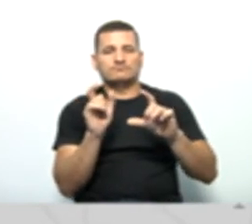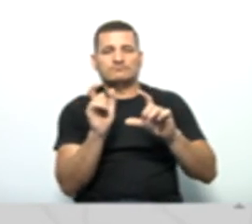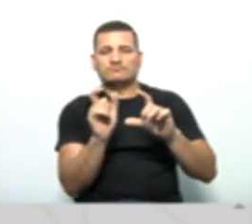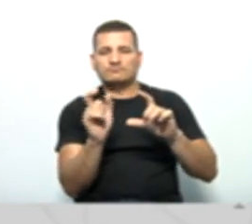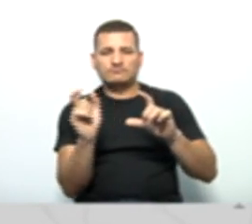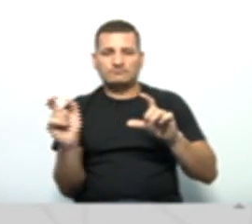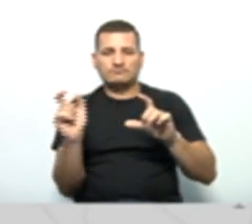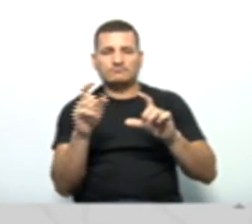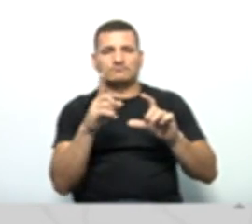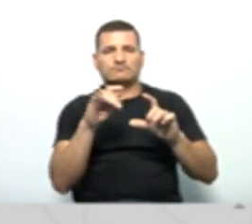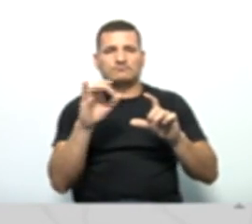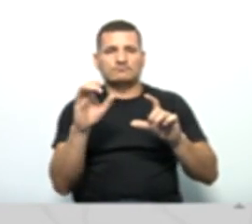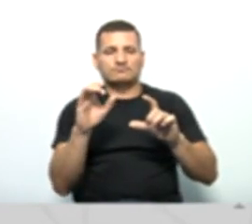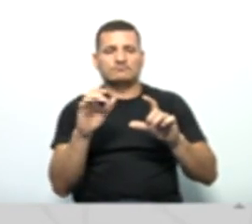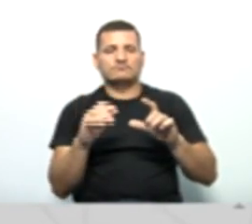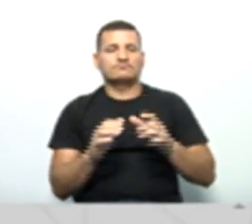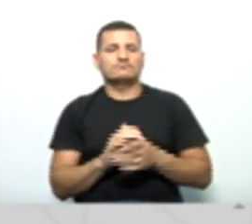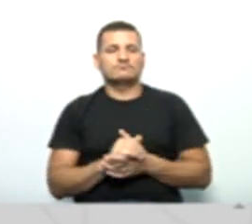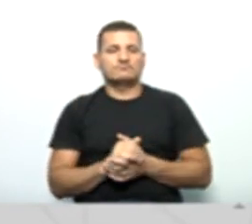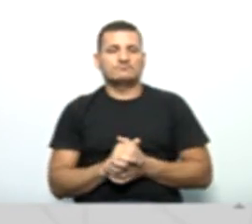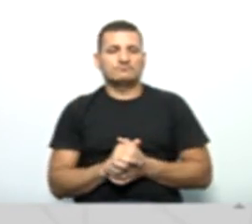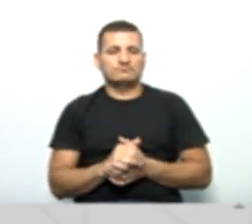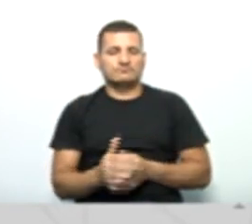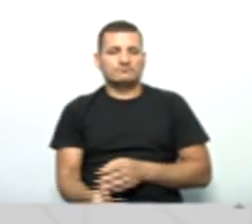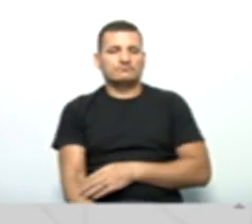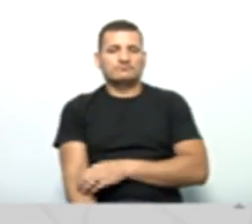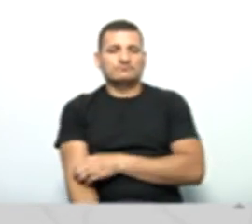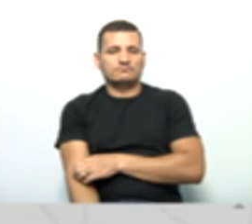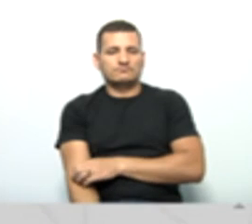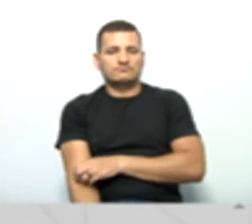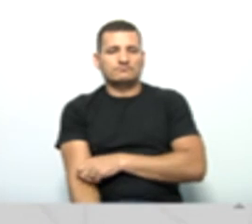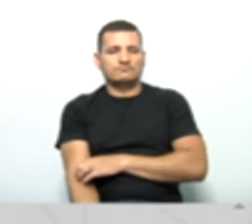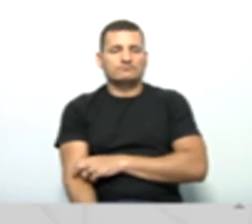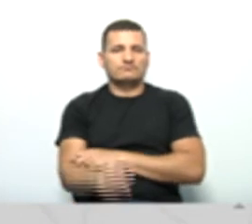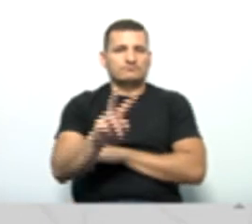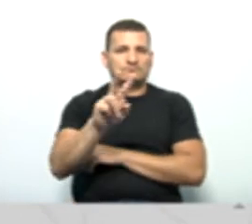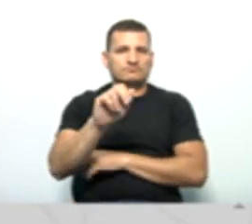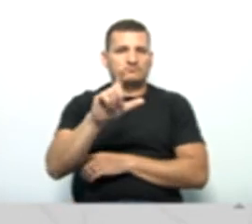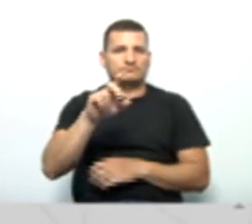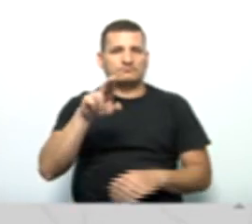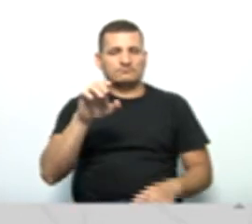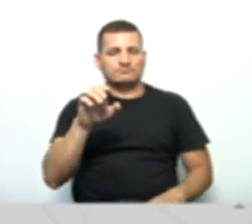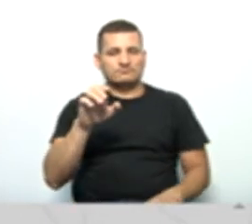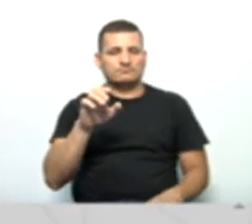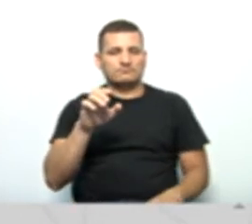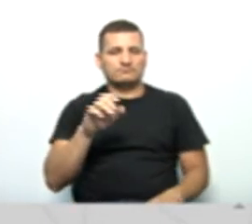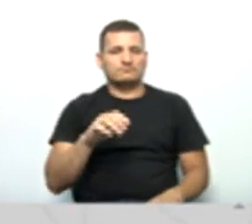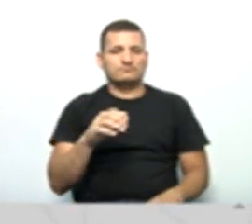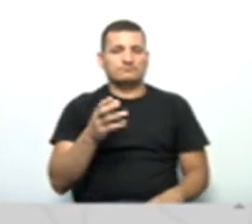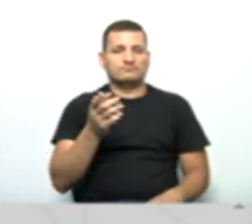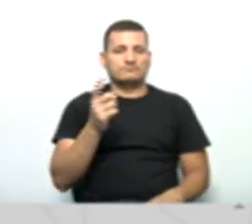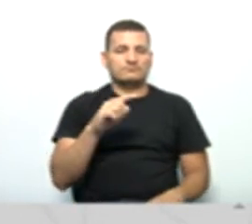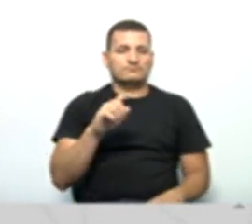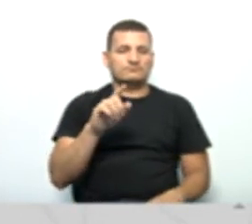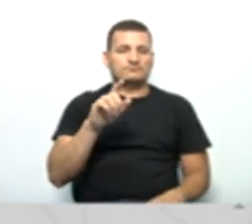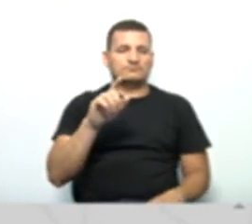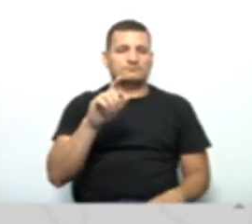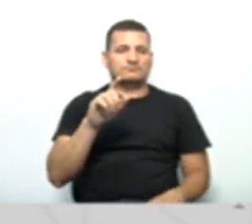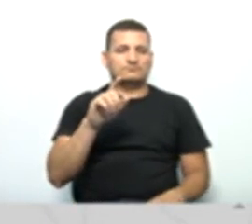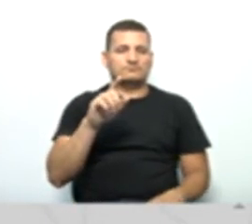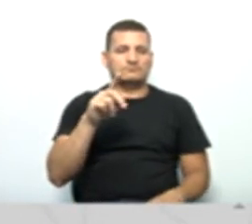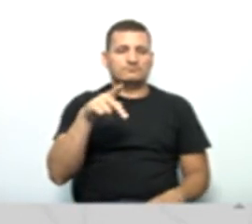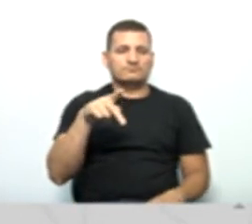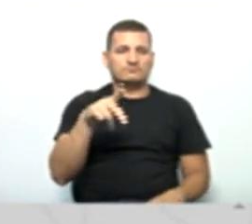os valores. Então tem a chave e tem um valor, né? Então o value mostra somente o valor. E o key mostra somente, né? O key